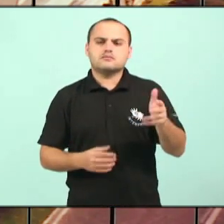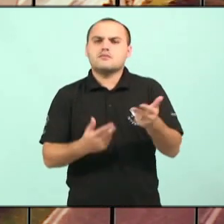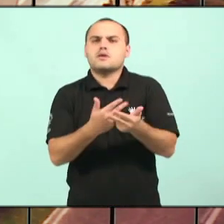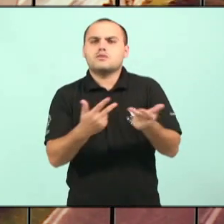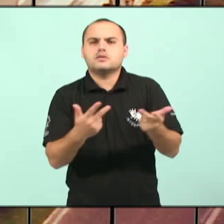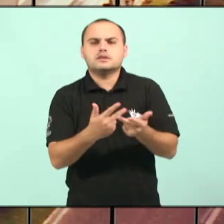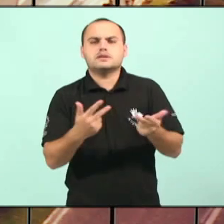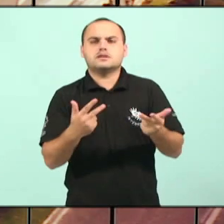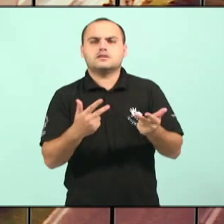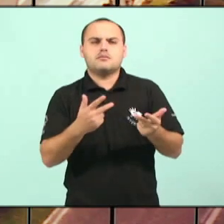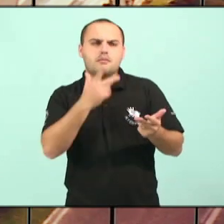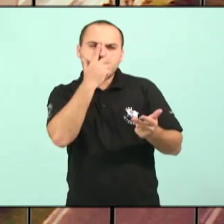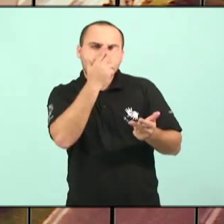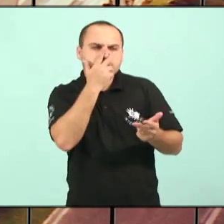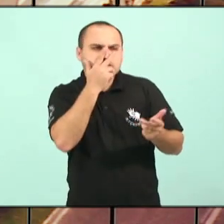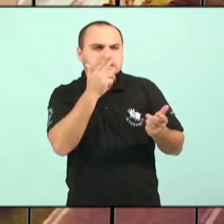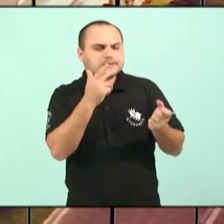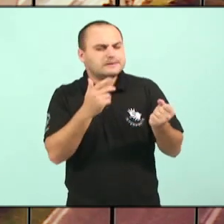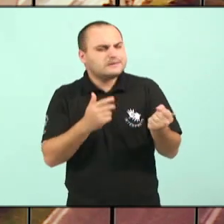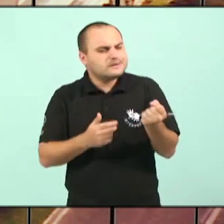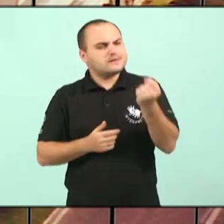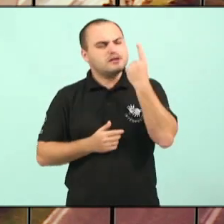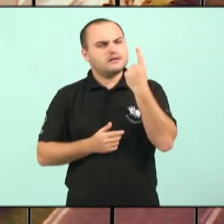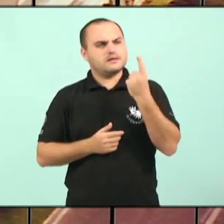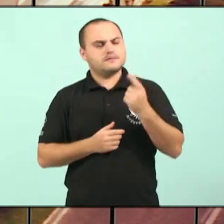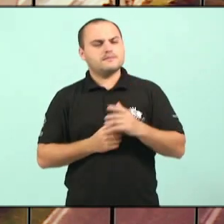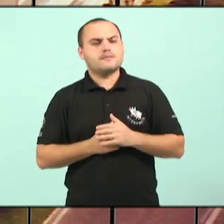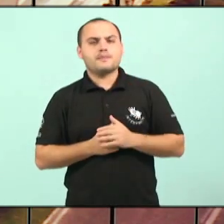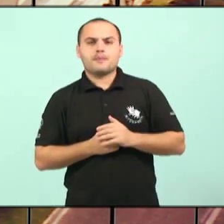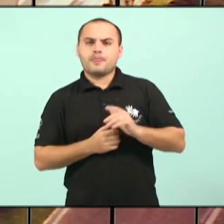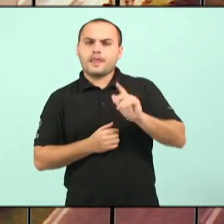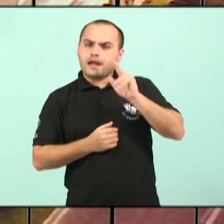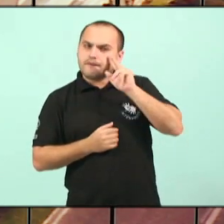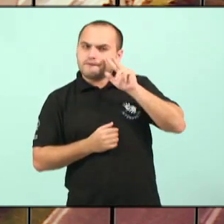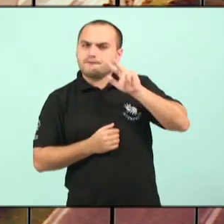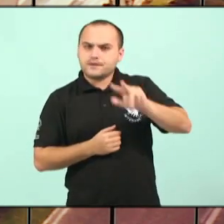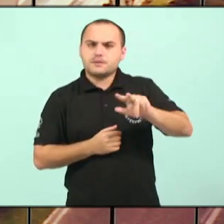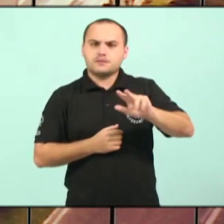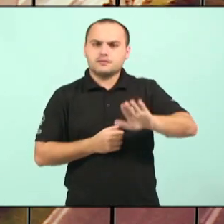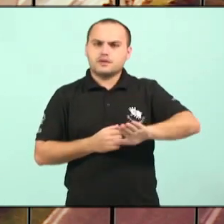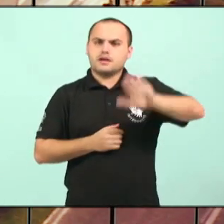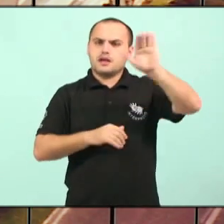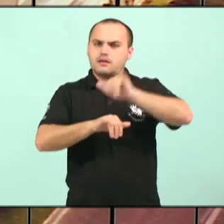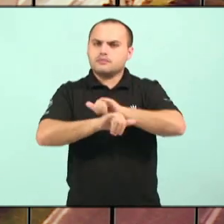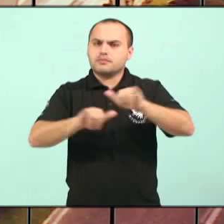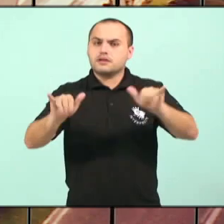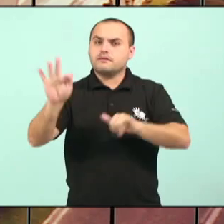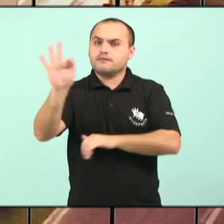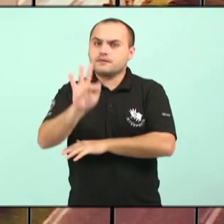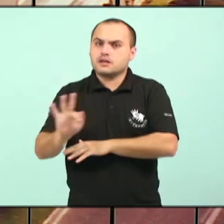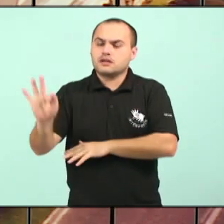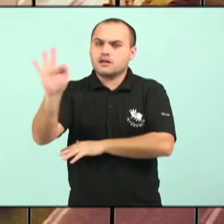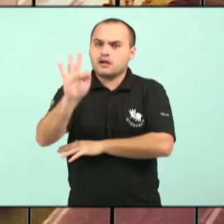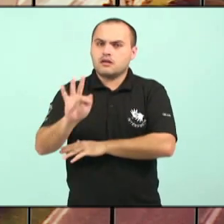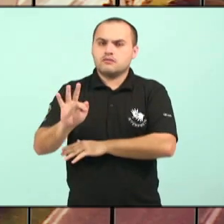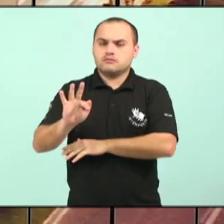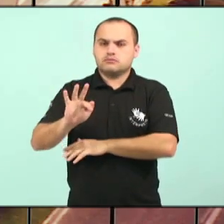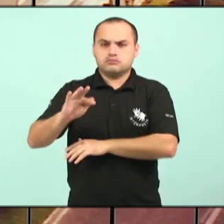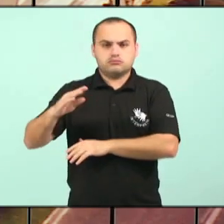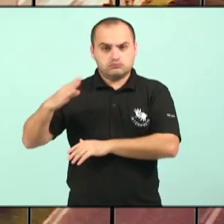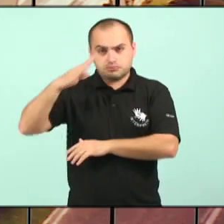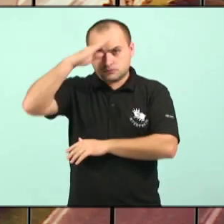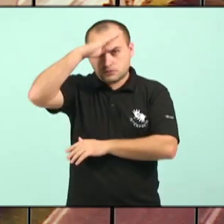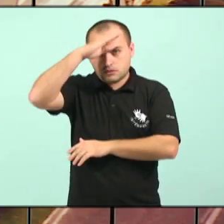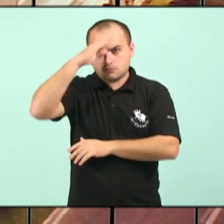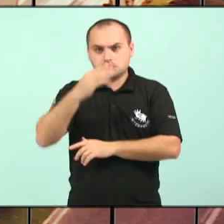digamos que estranha. A gente viu uma campanha, a campanha federal de Jair Bolsonaro, por